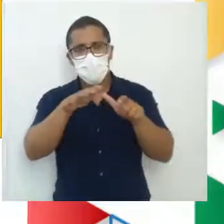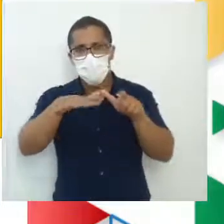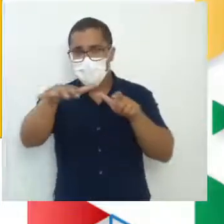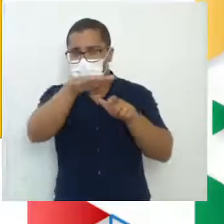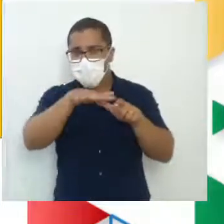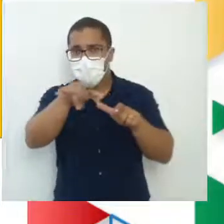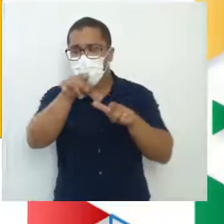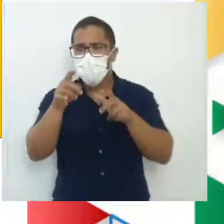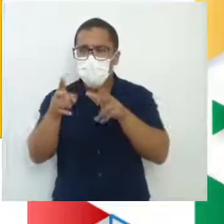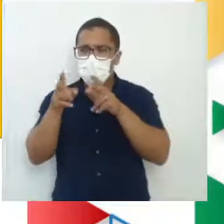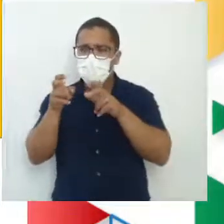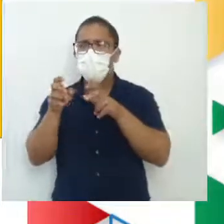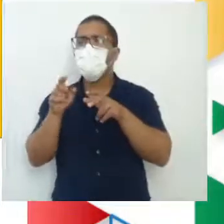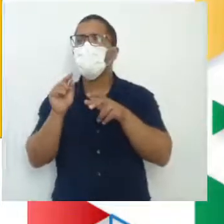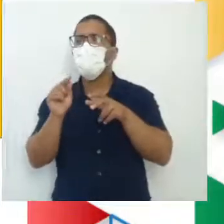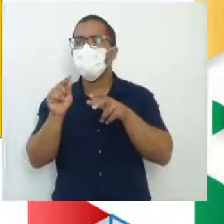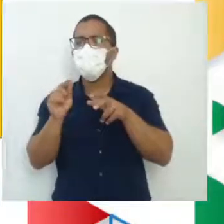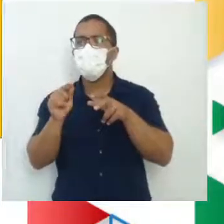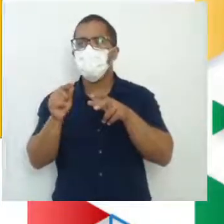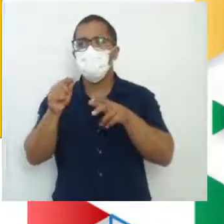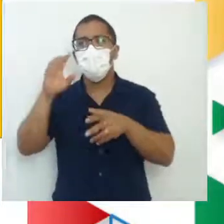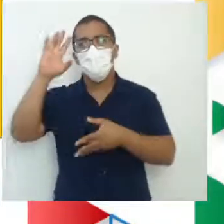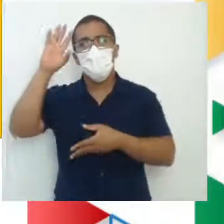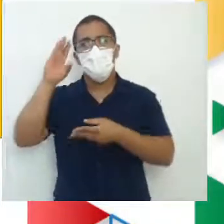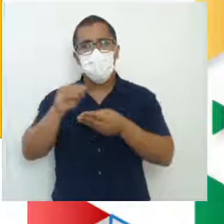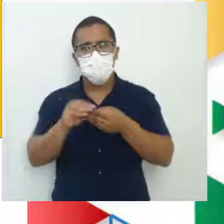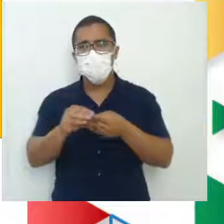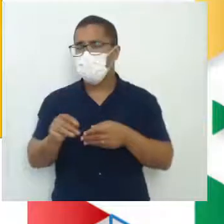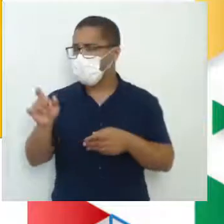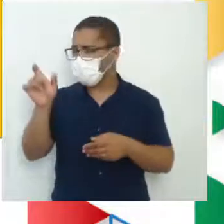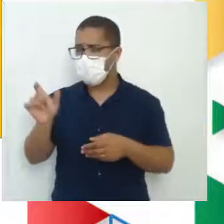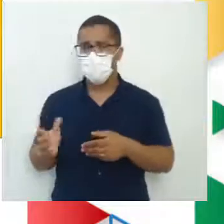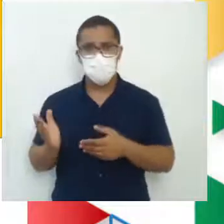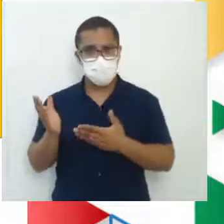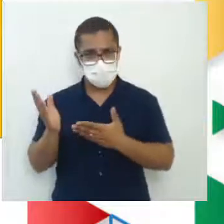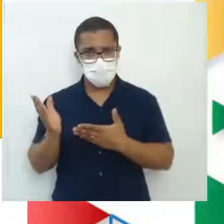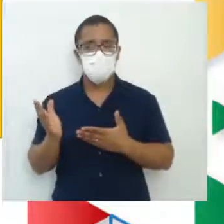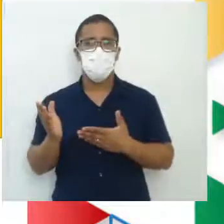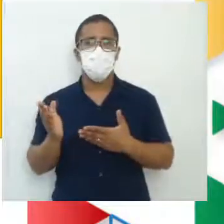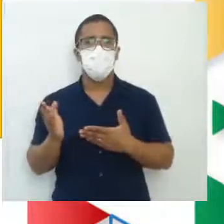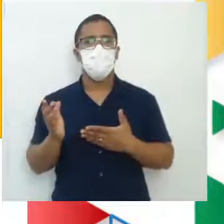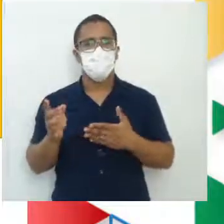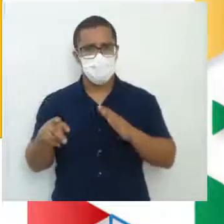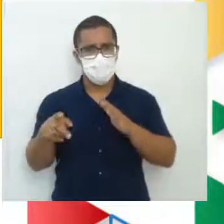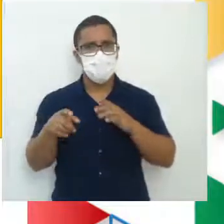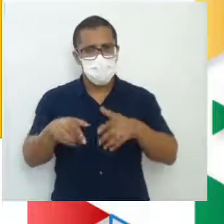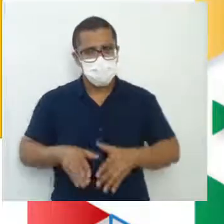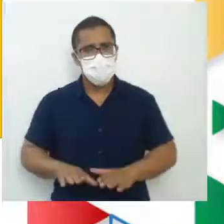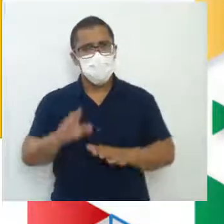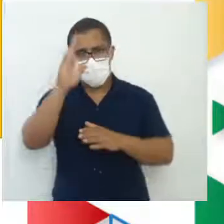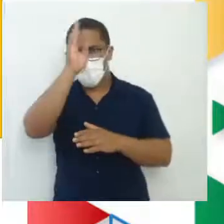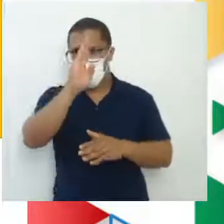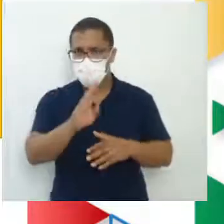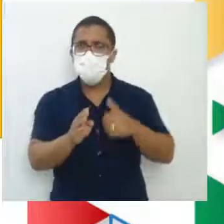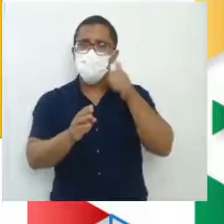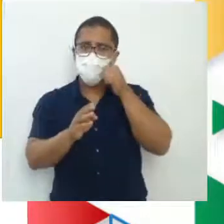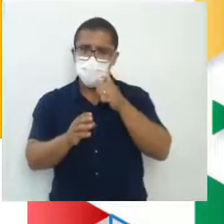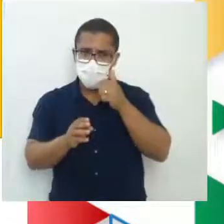vocês observassem, reconhecessem essa personalidade brasileira,